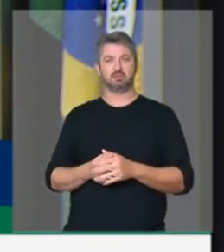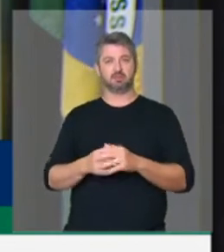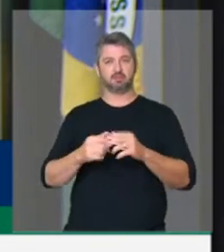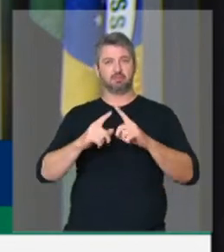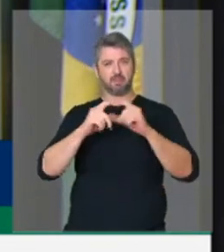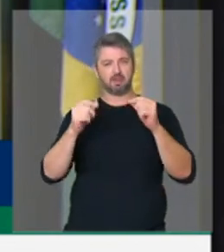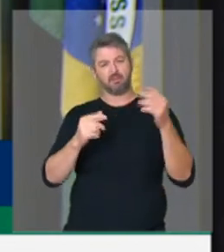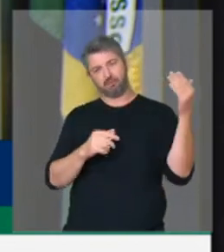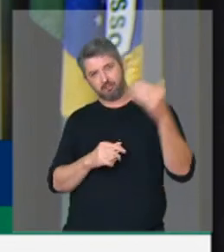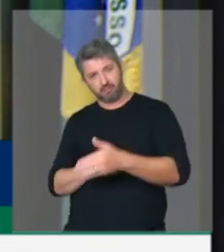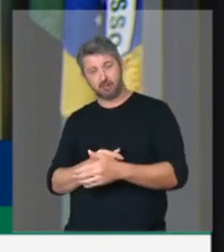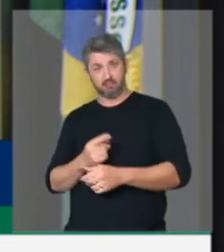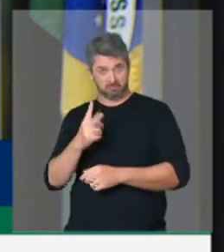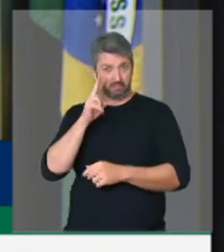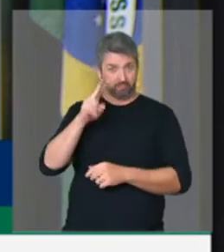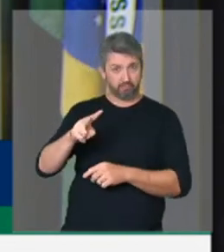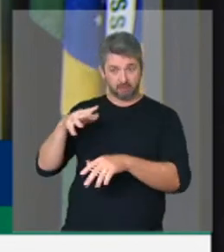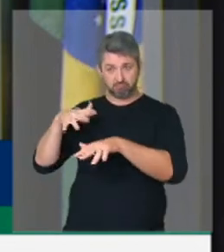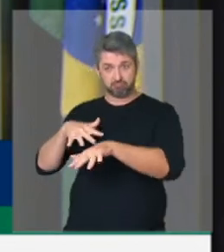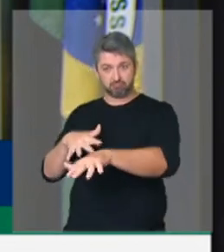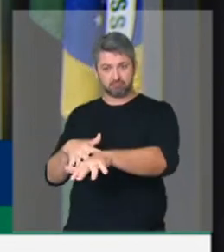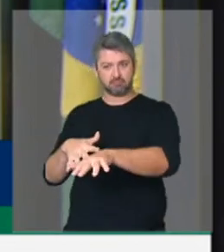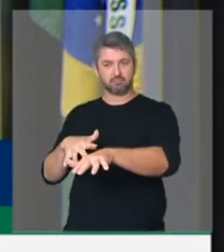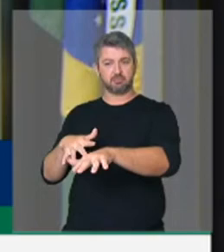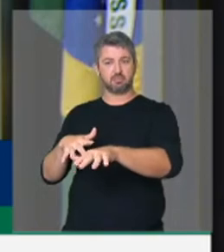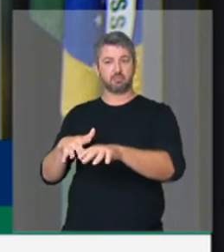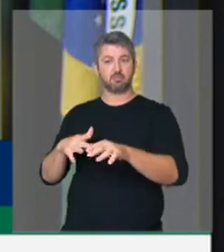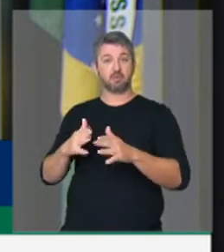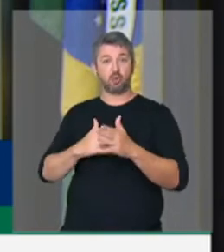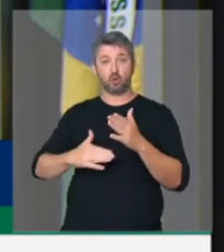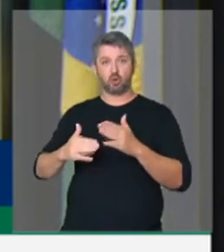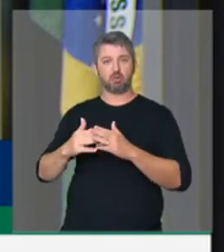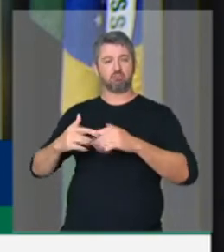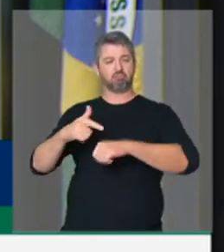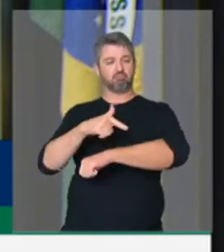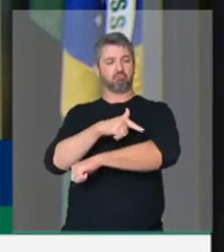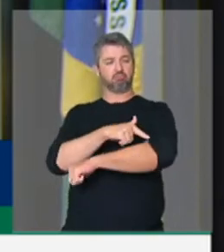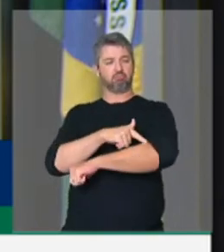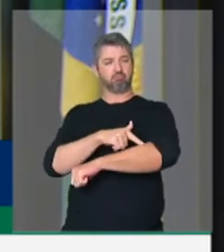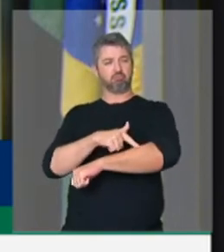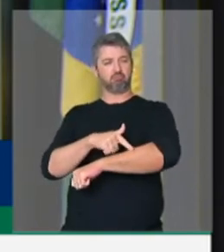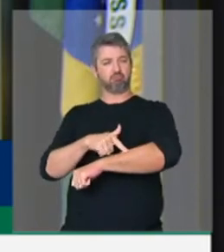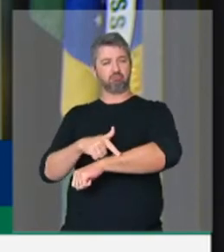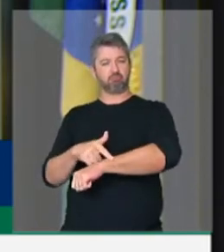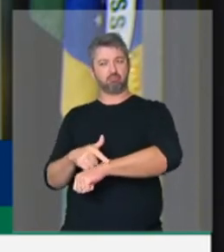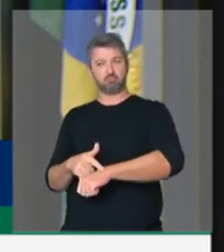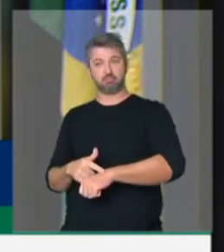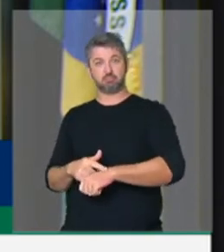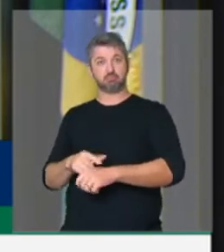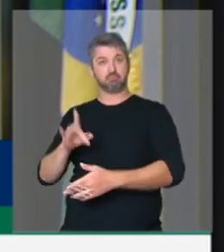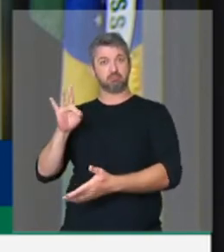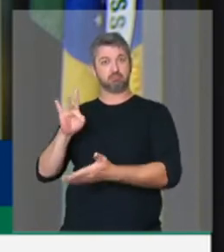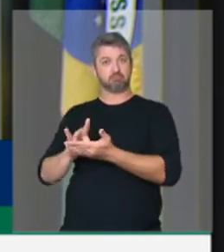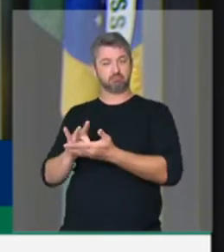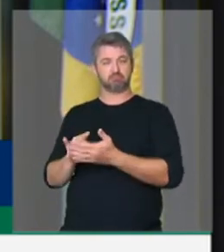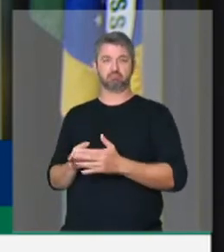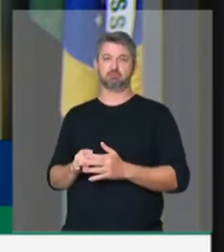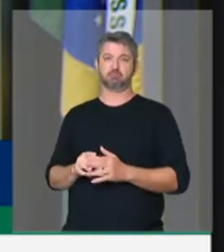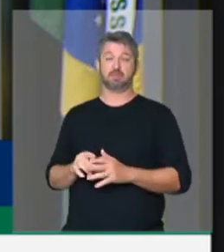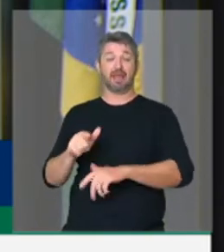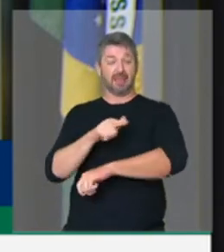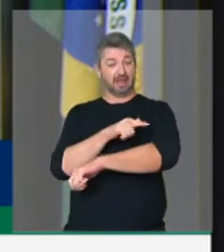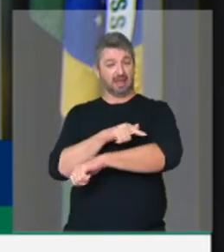Brasília, que quer ver uma manifestação absolutamente elegante, no sentido literal da palavra,